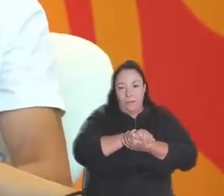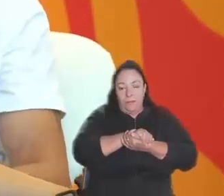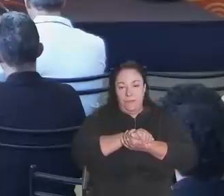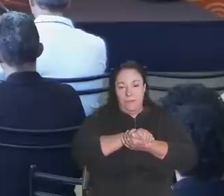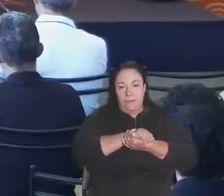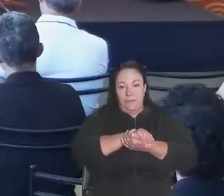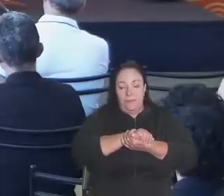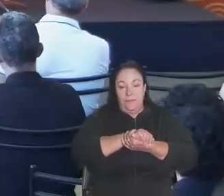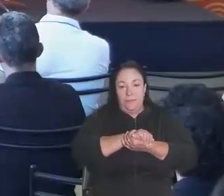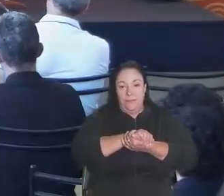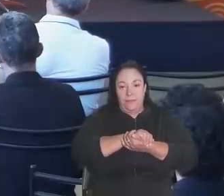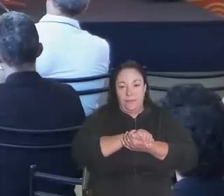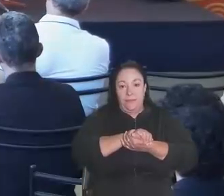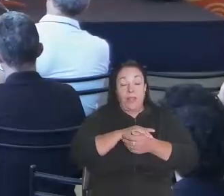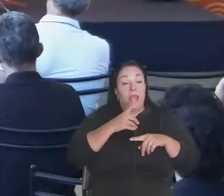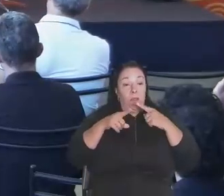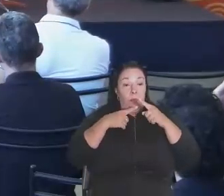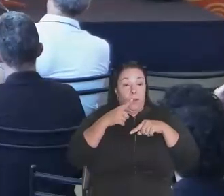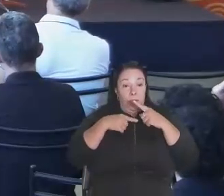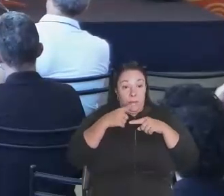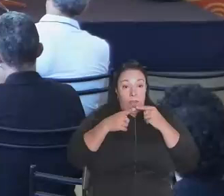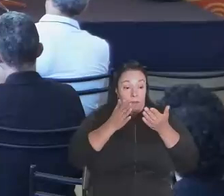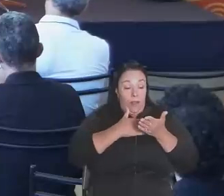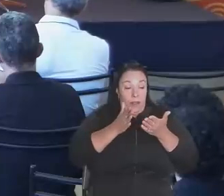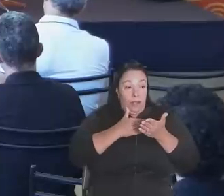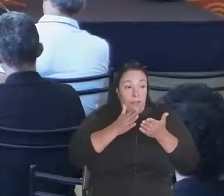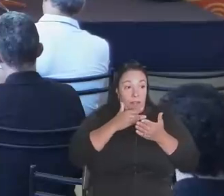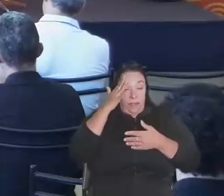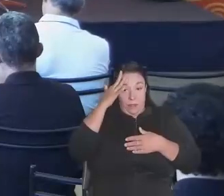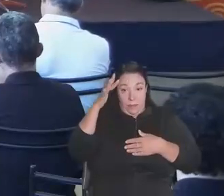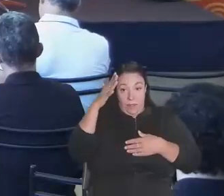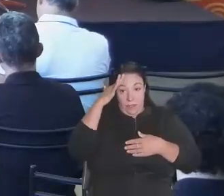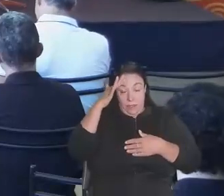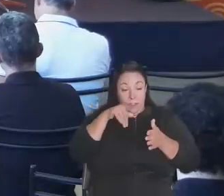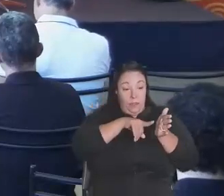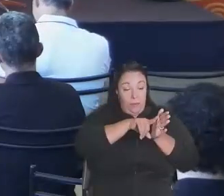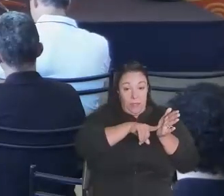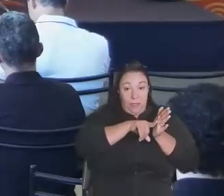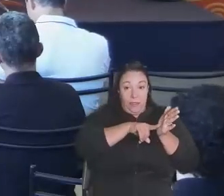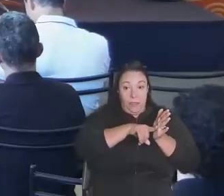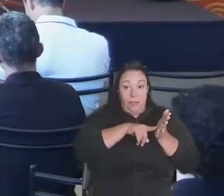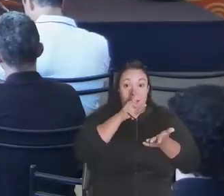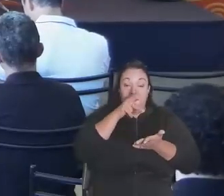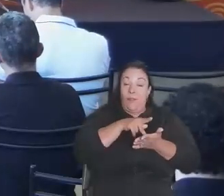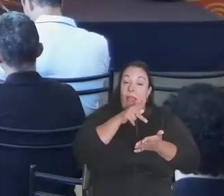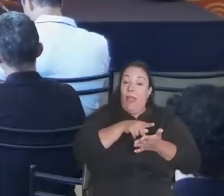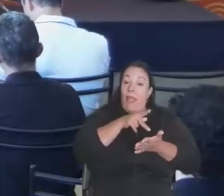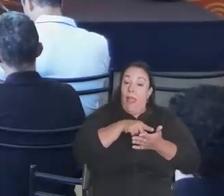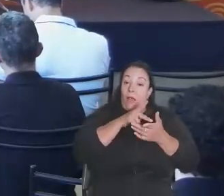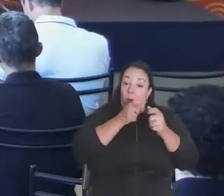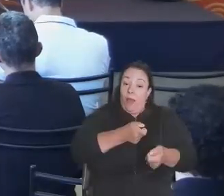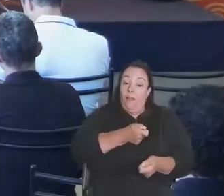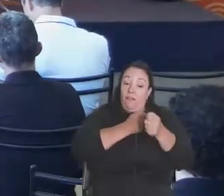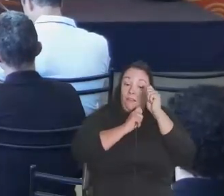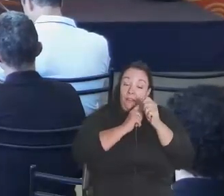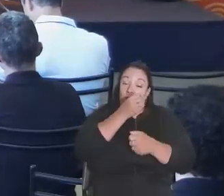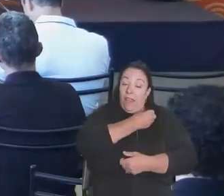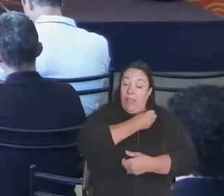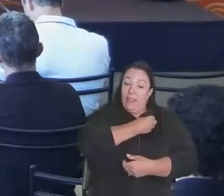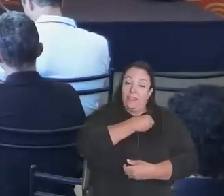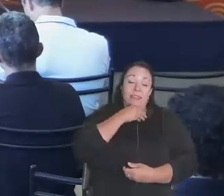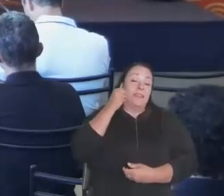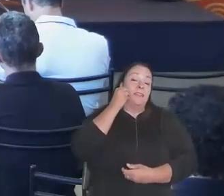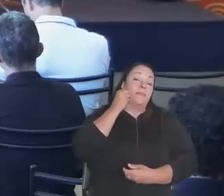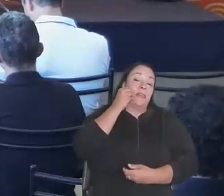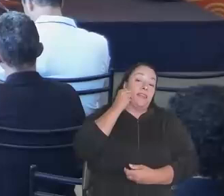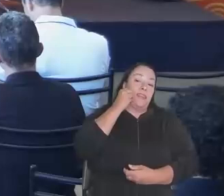o próximo você já vai ilustrar, além da imaginação e da pesquisa, com o real, com a vivência, né, com a experiência. Porque